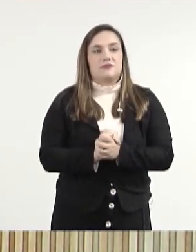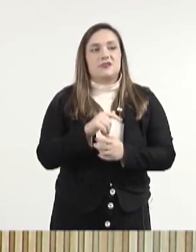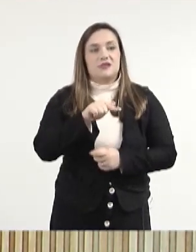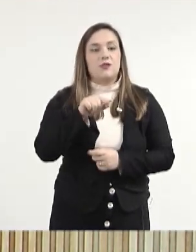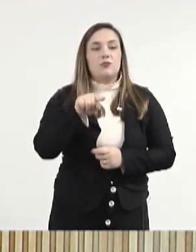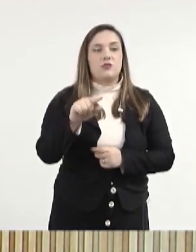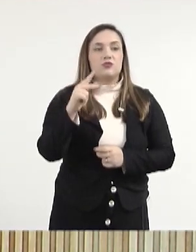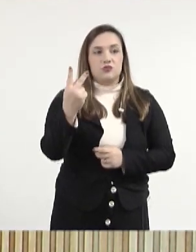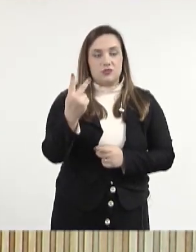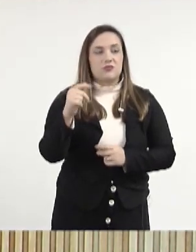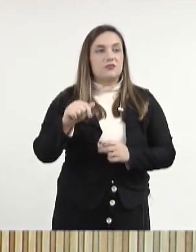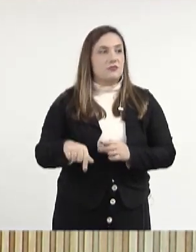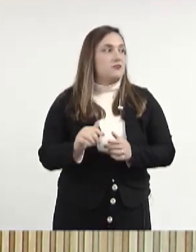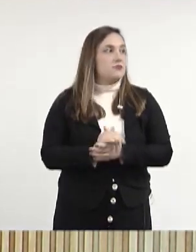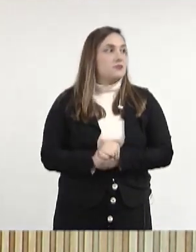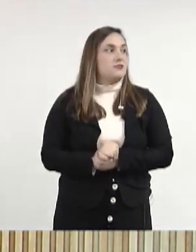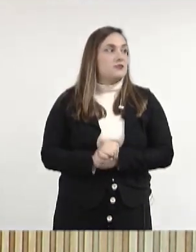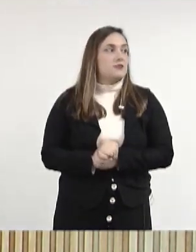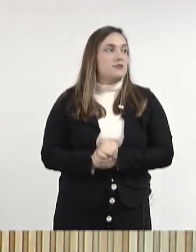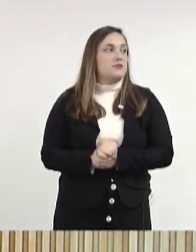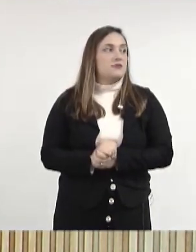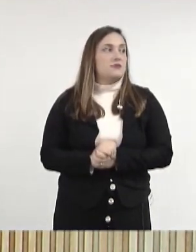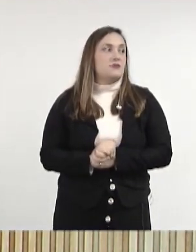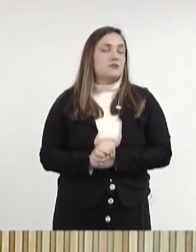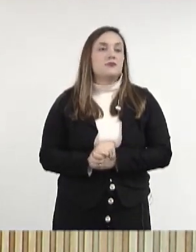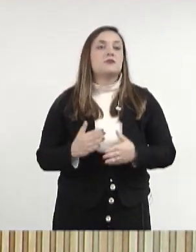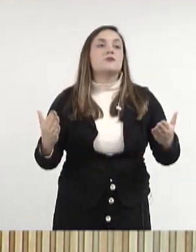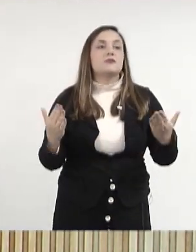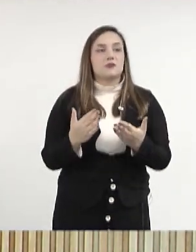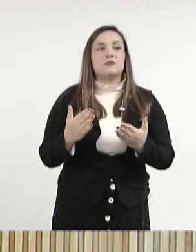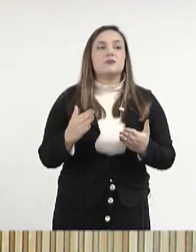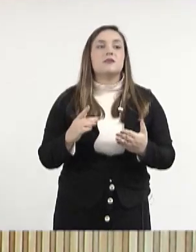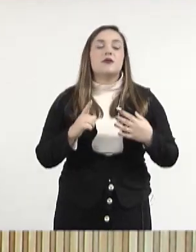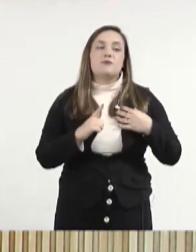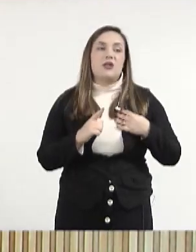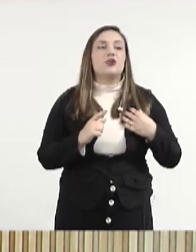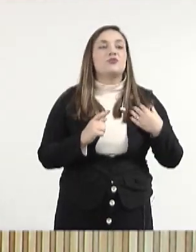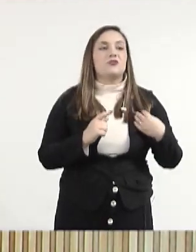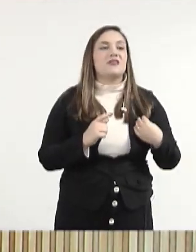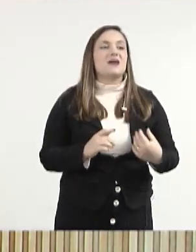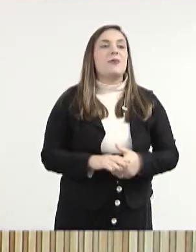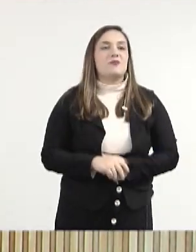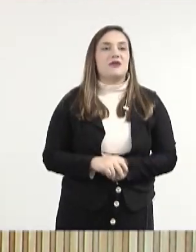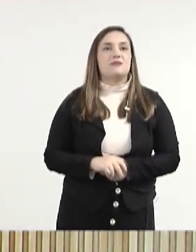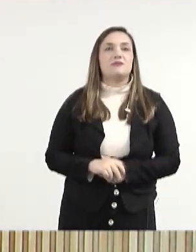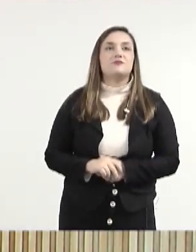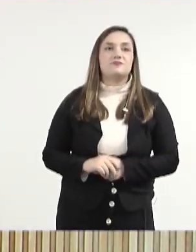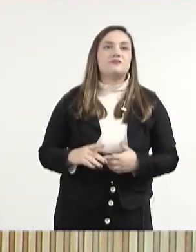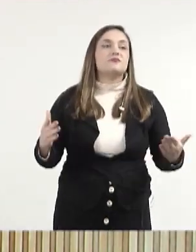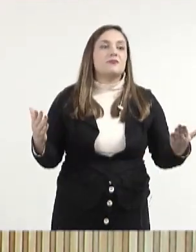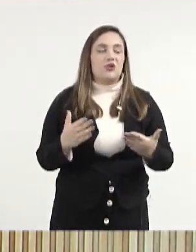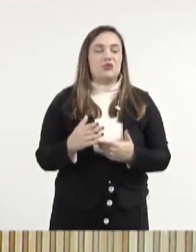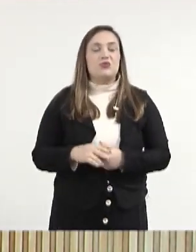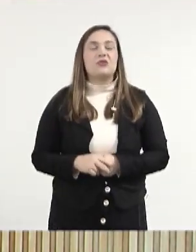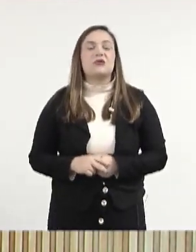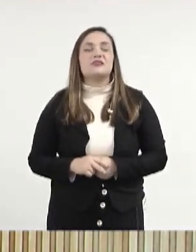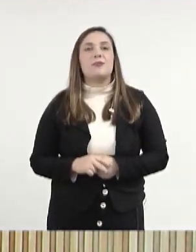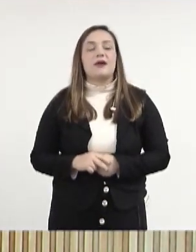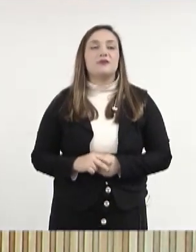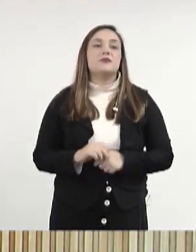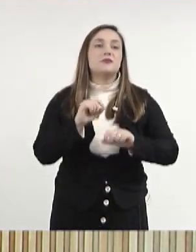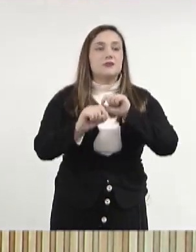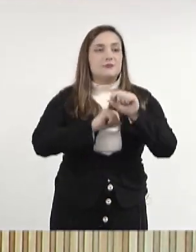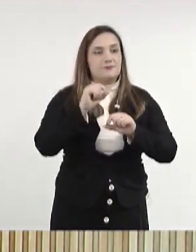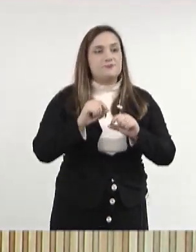7.2 da TV Aberta, também nas mídias sociais aqui da Casa de Leis. Vamos começar falando das votações de hoje, né? No finalzinho da sessão, os